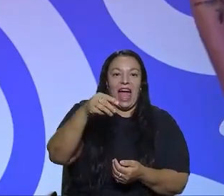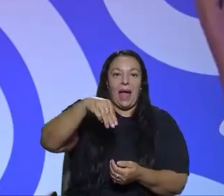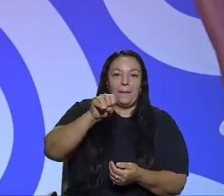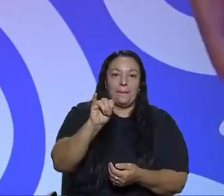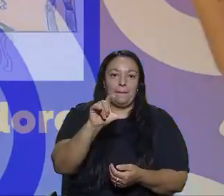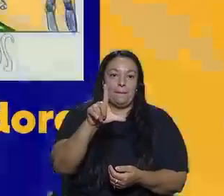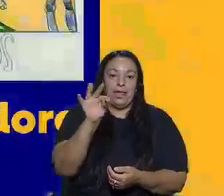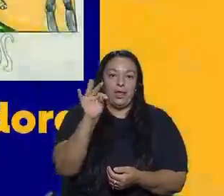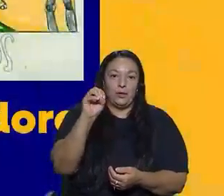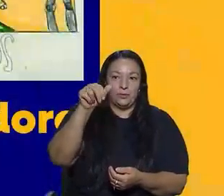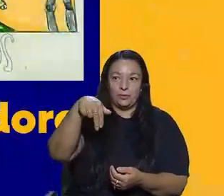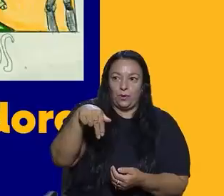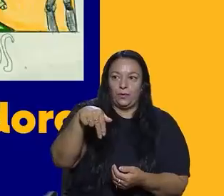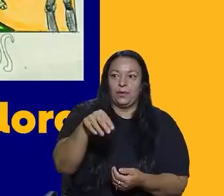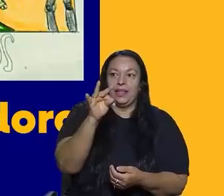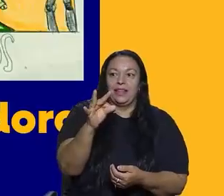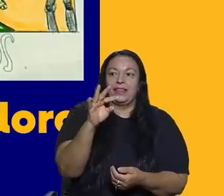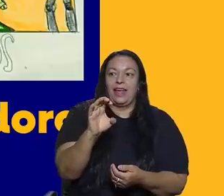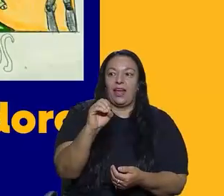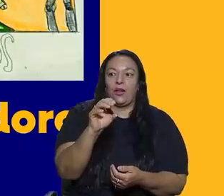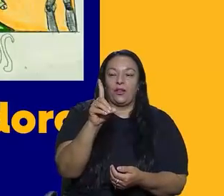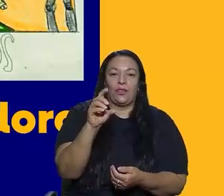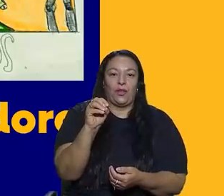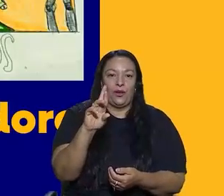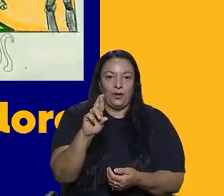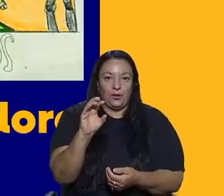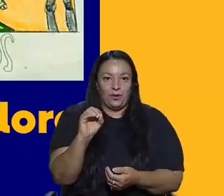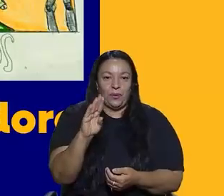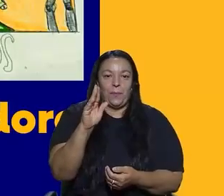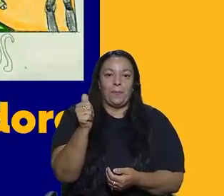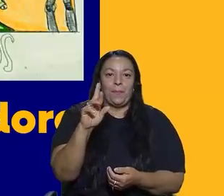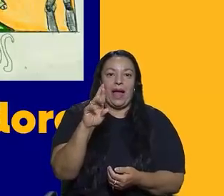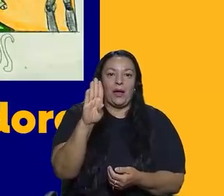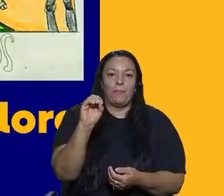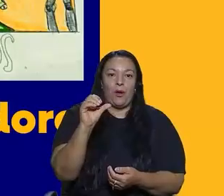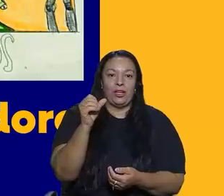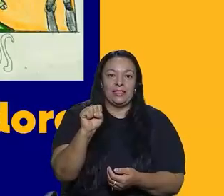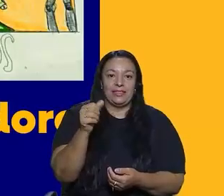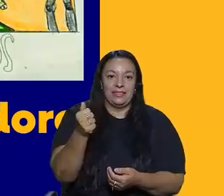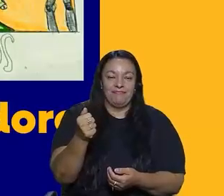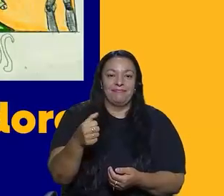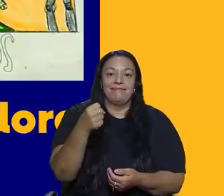Hamilton Teodoro Barbosa. Ele tem 14 anos.